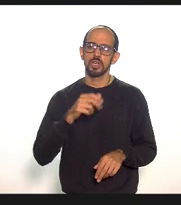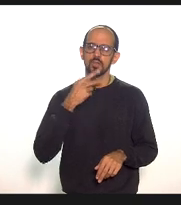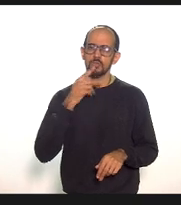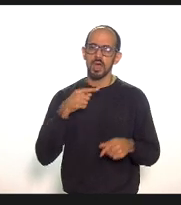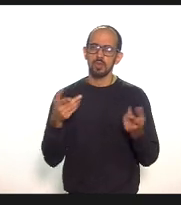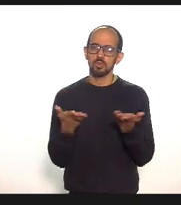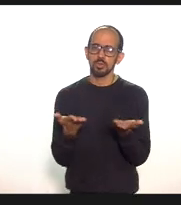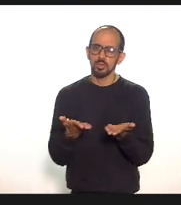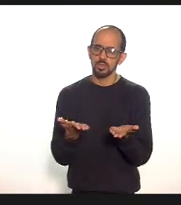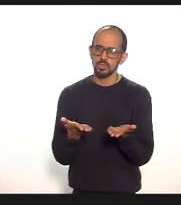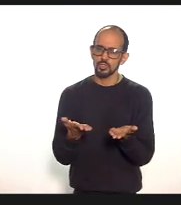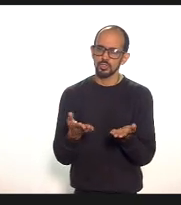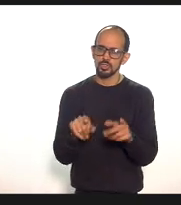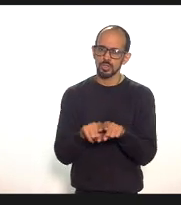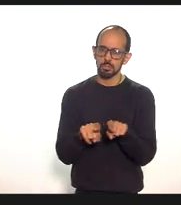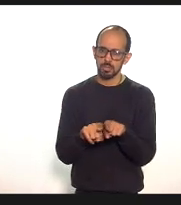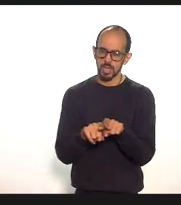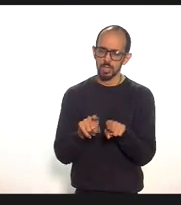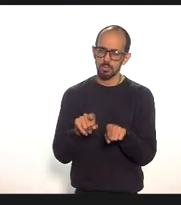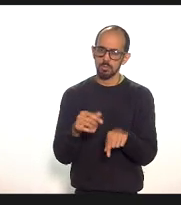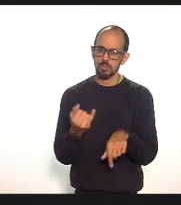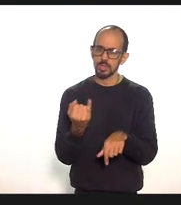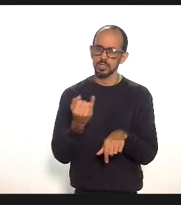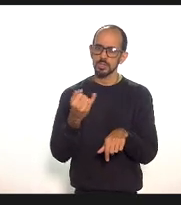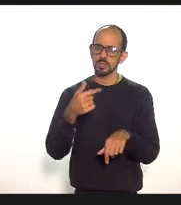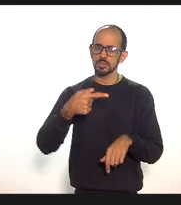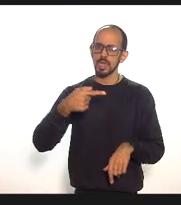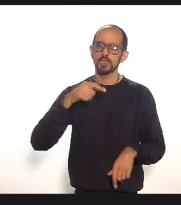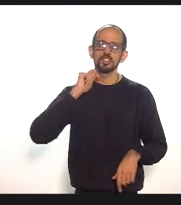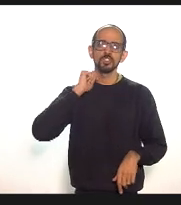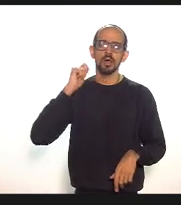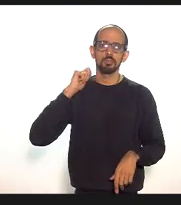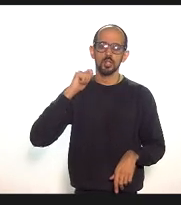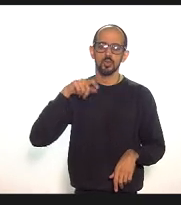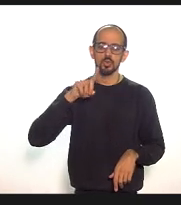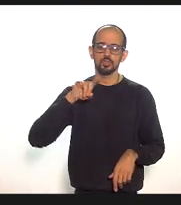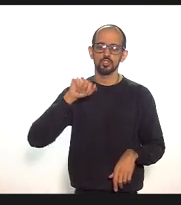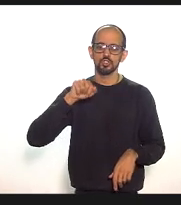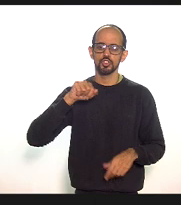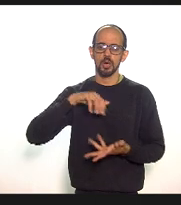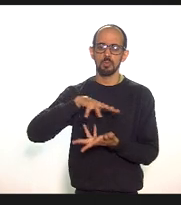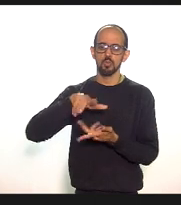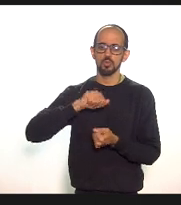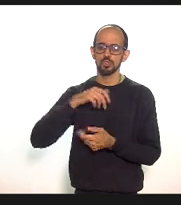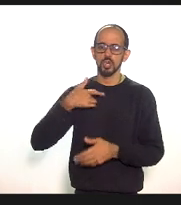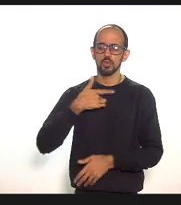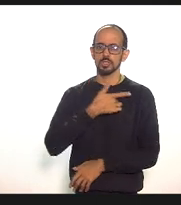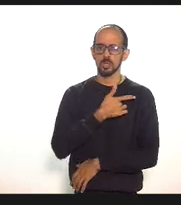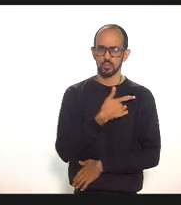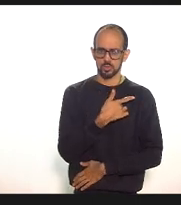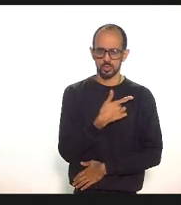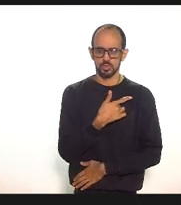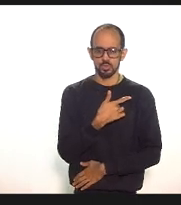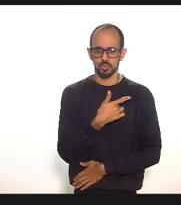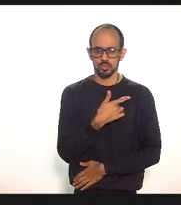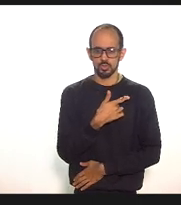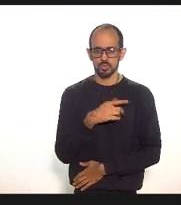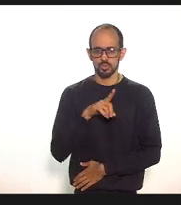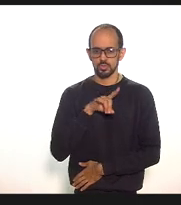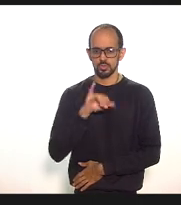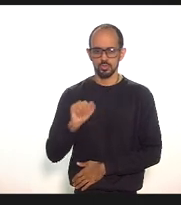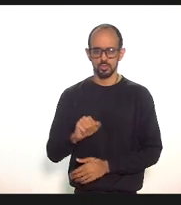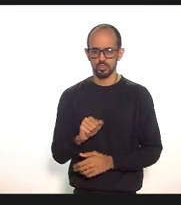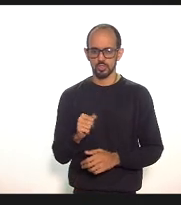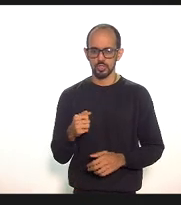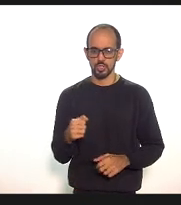de hoje, né? O dia 7 de abril, que é o Dia Mundial da Saúde, né? Um dia